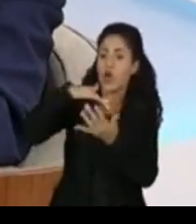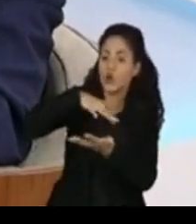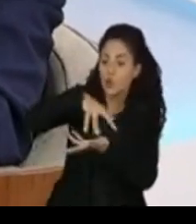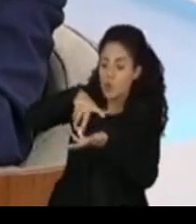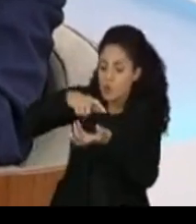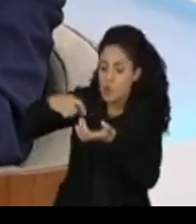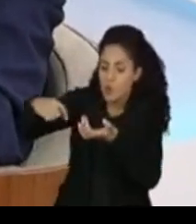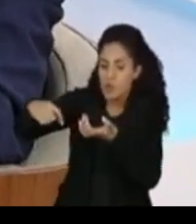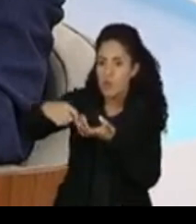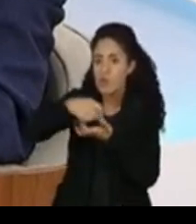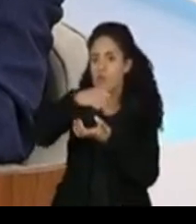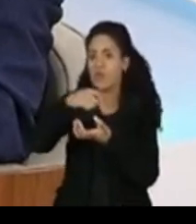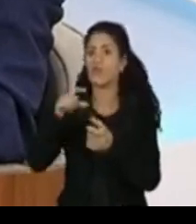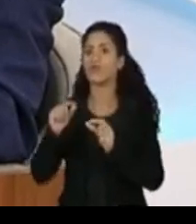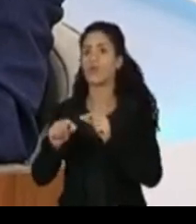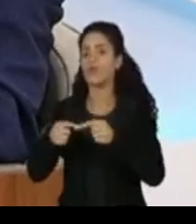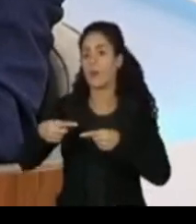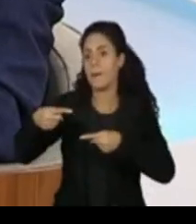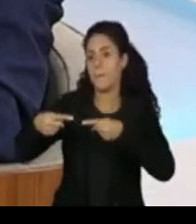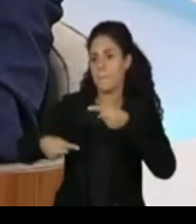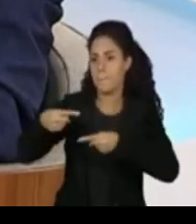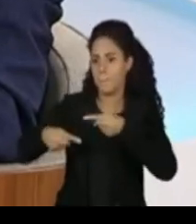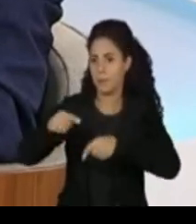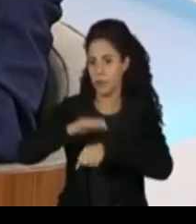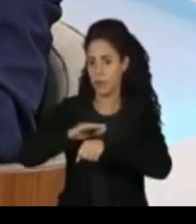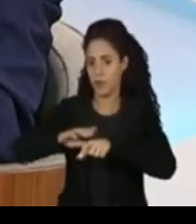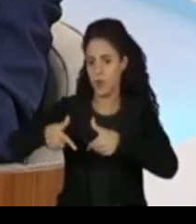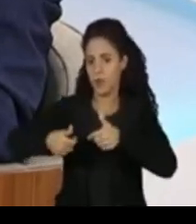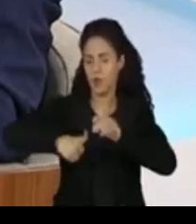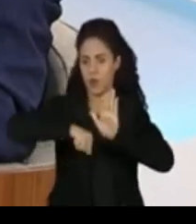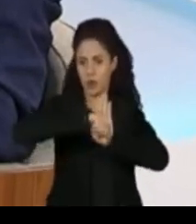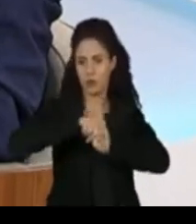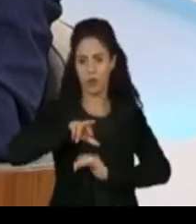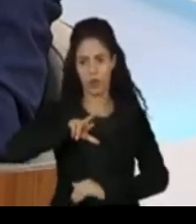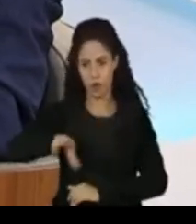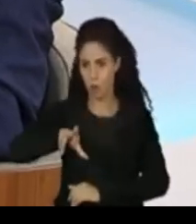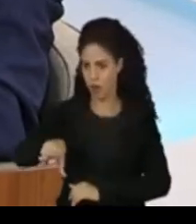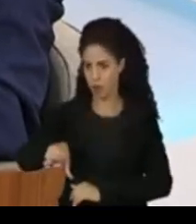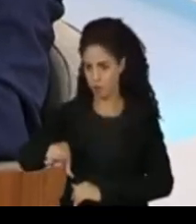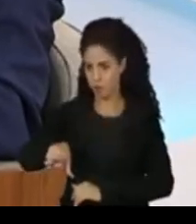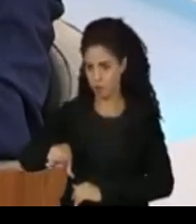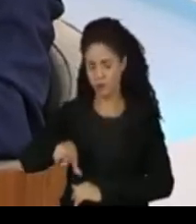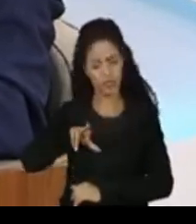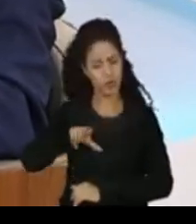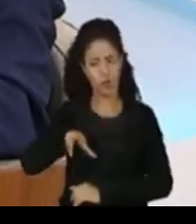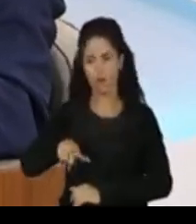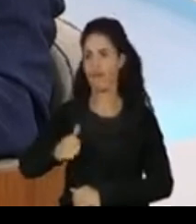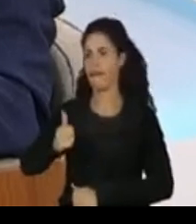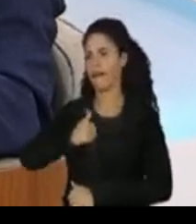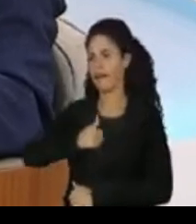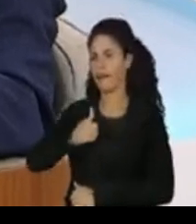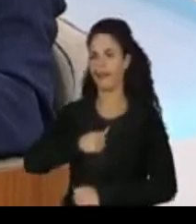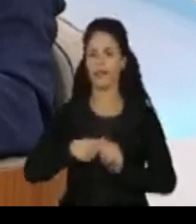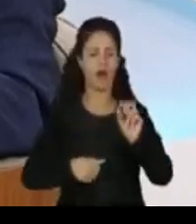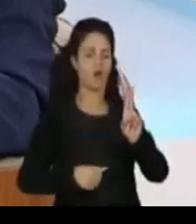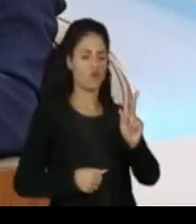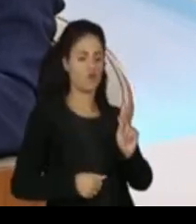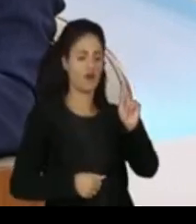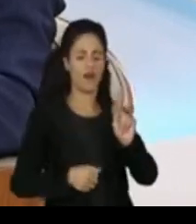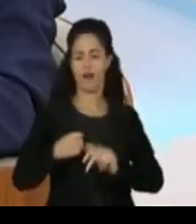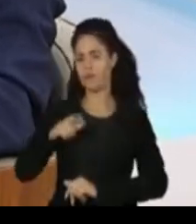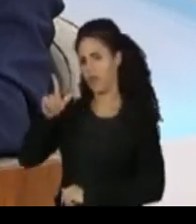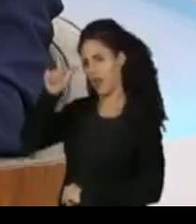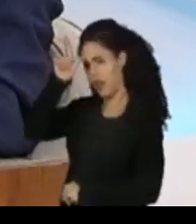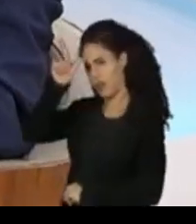mundo adota como política pública a criminalização nem o Canadá nem a Inglaterra nem a